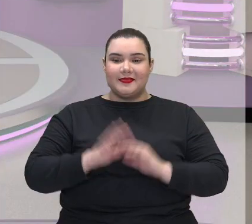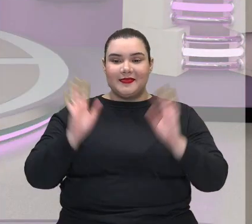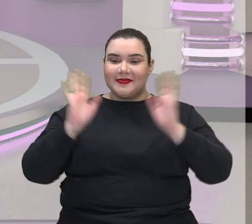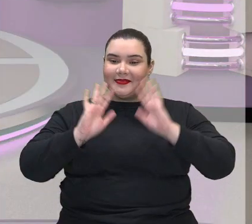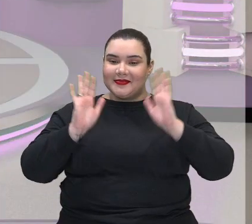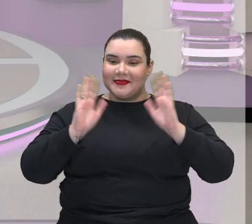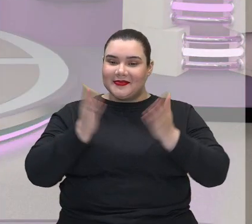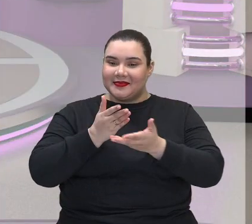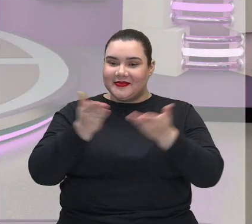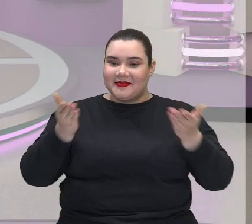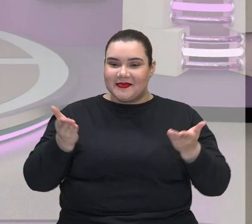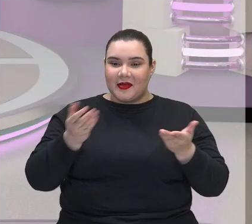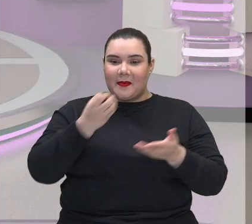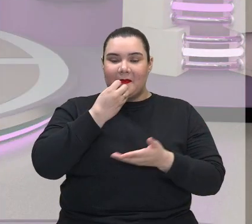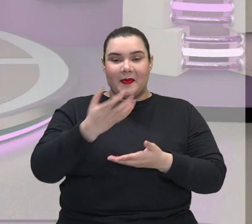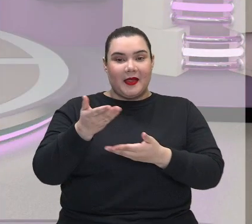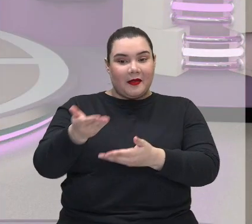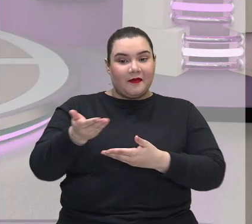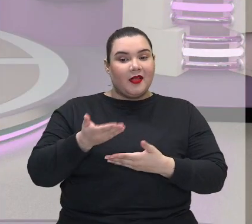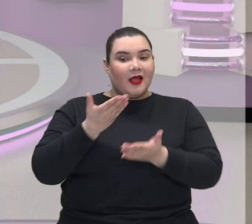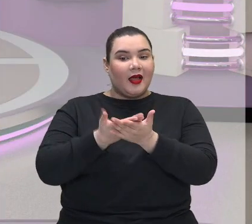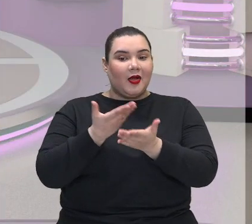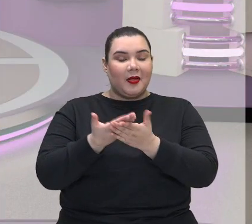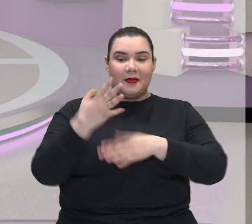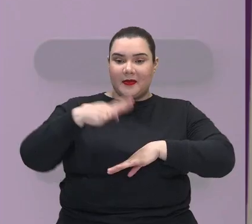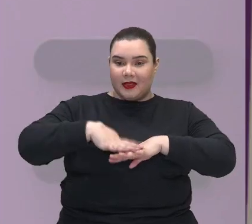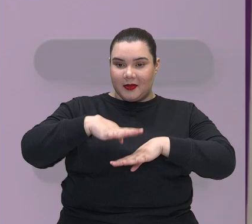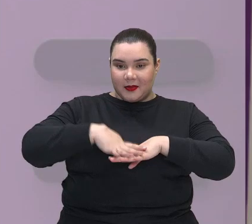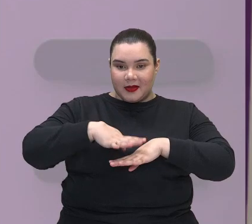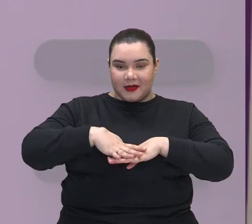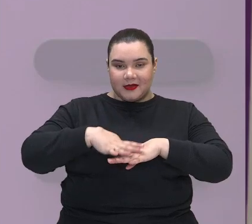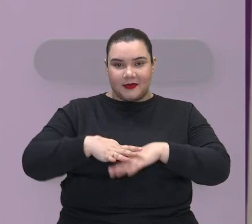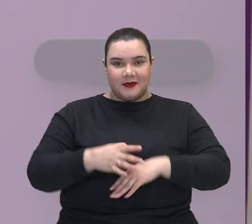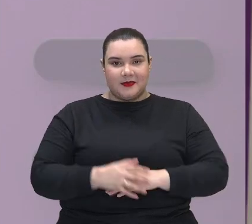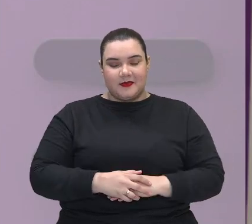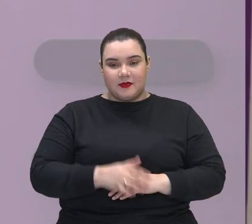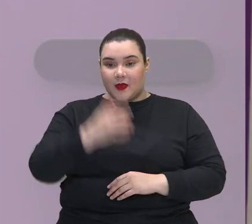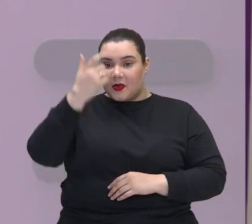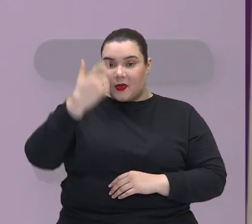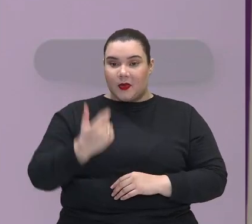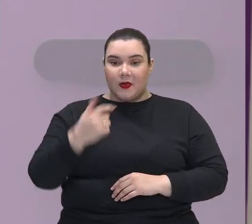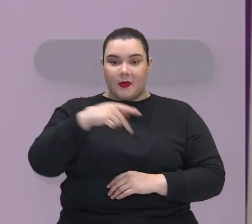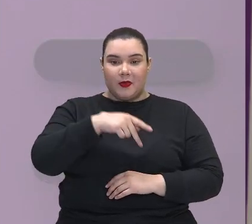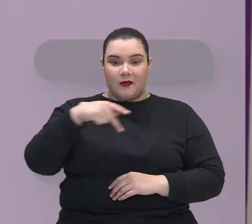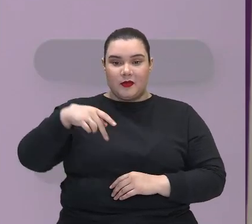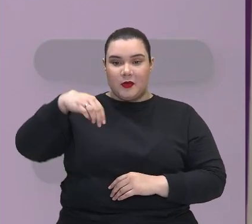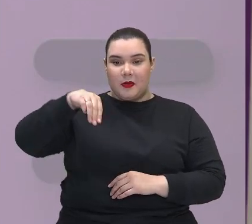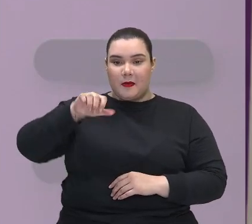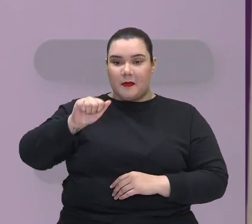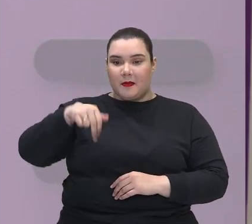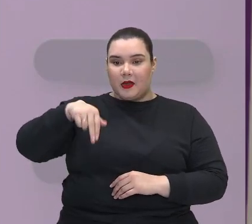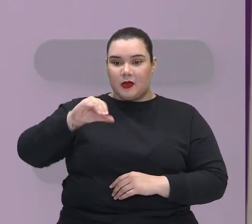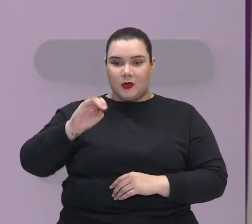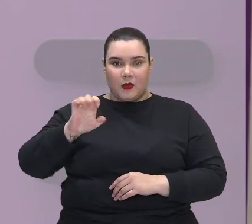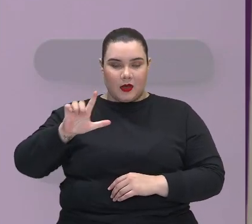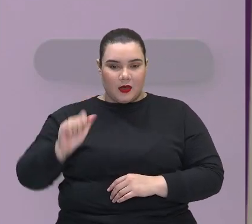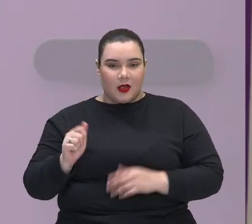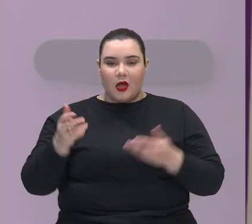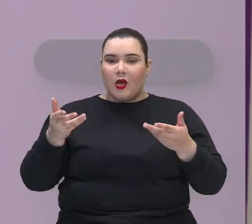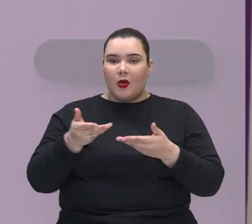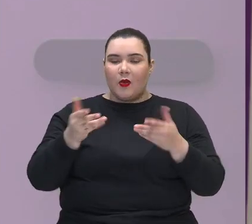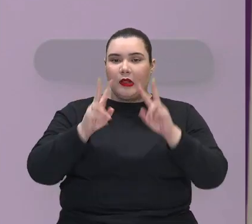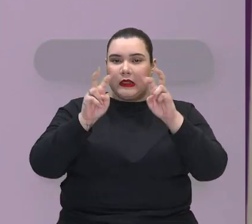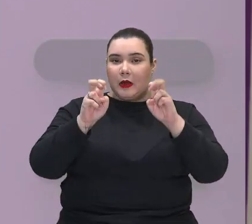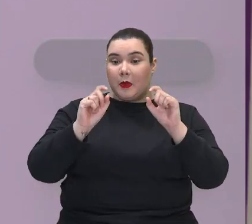Olá a todos, sejam bem-vindos à nossa aula de matemática. Eu sou a professora Manuela Franco e agora vamos ver o